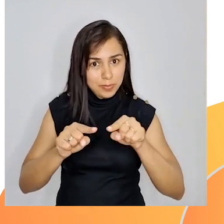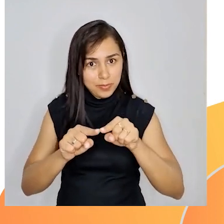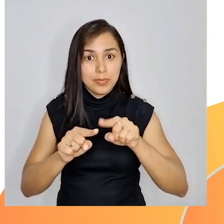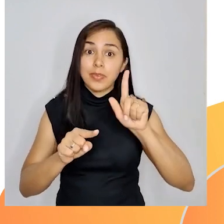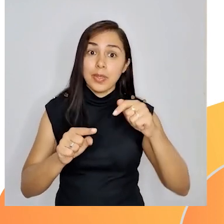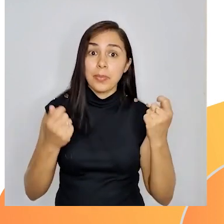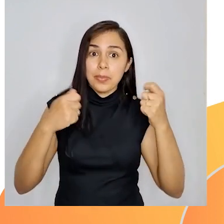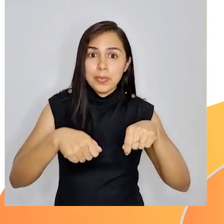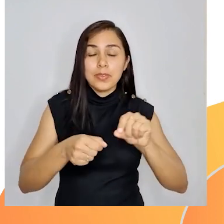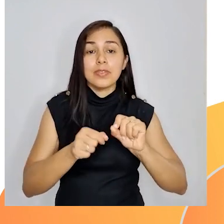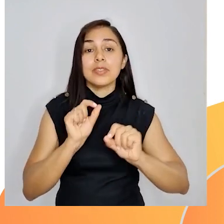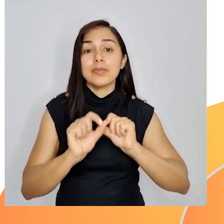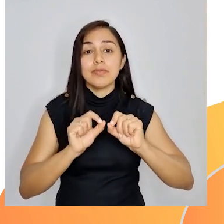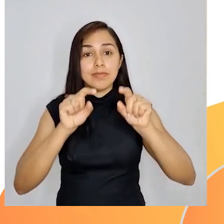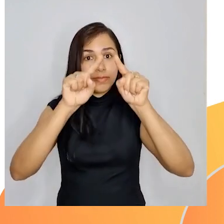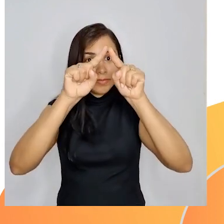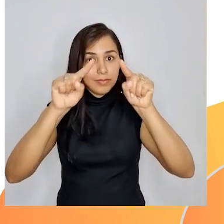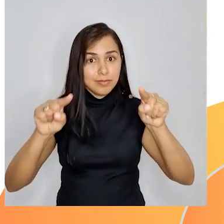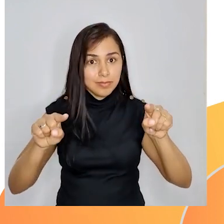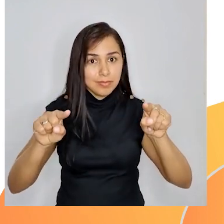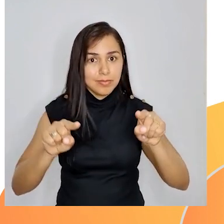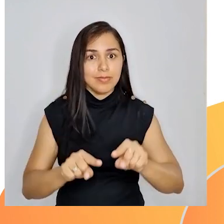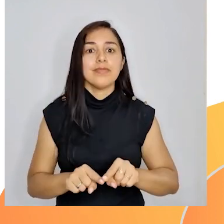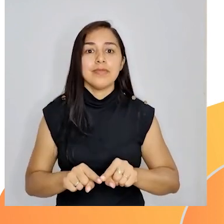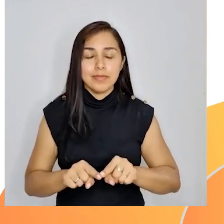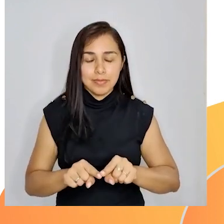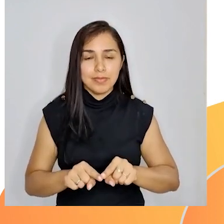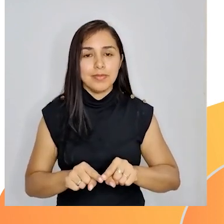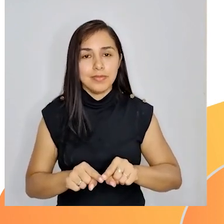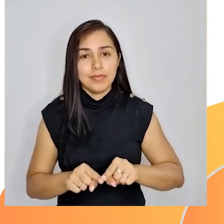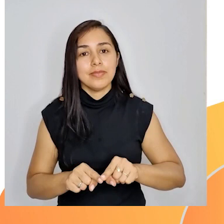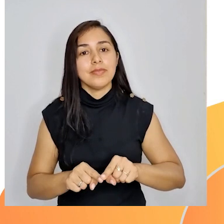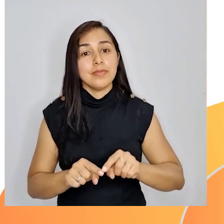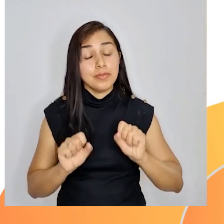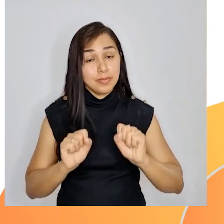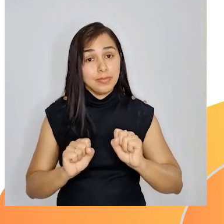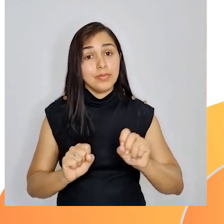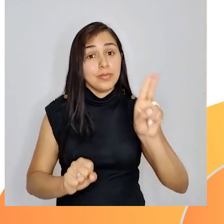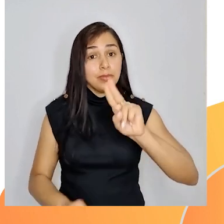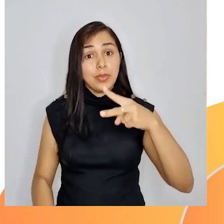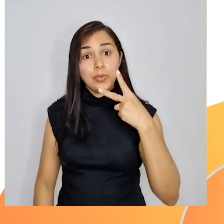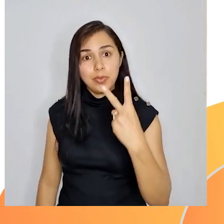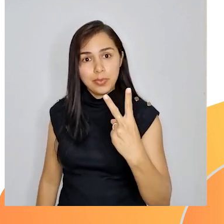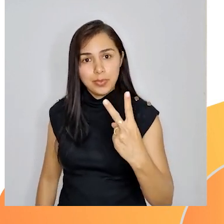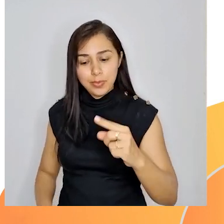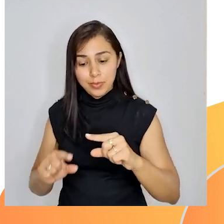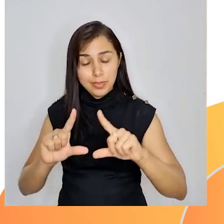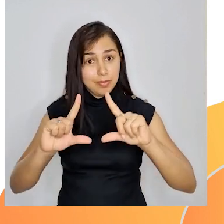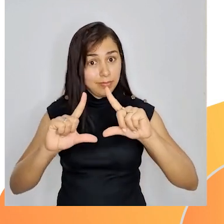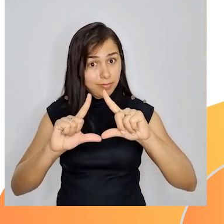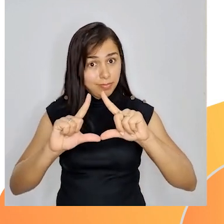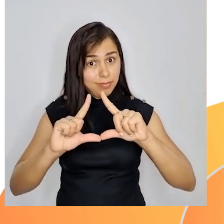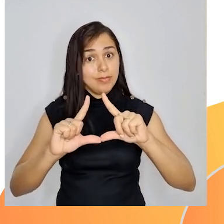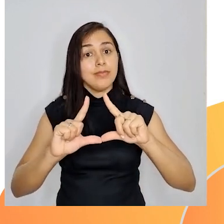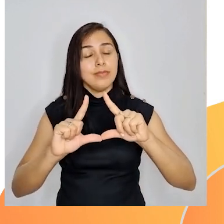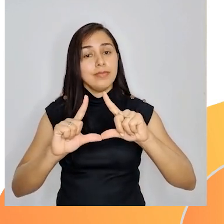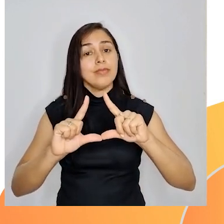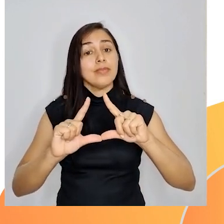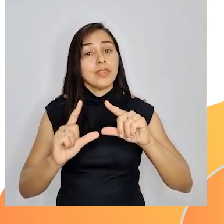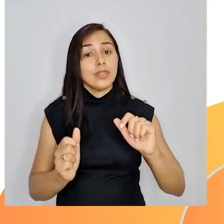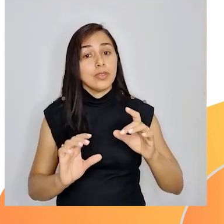amarelo na figura ele tá falando aqui podemos ligar dois desses pequenos e formar um losango como Ele pintou aí aquele